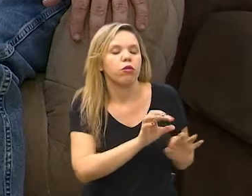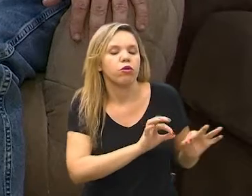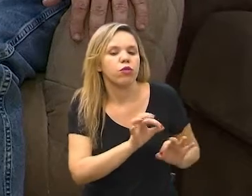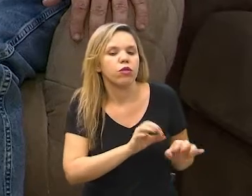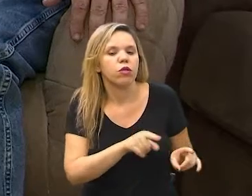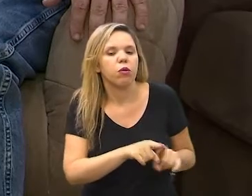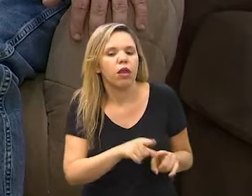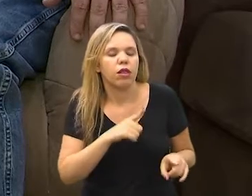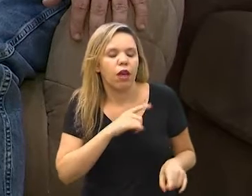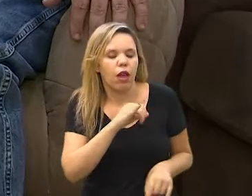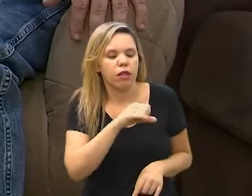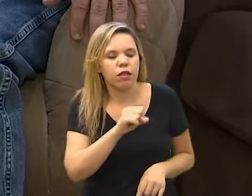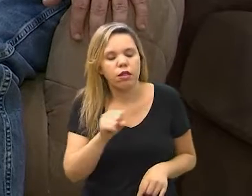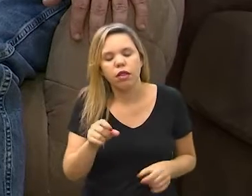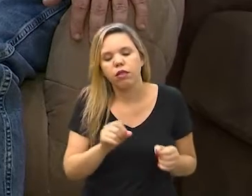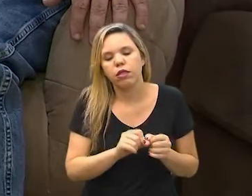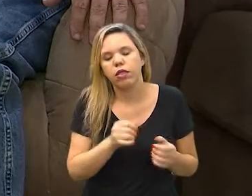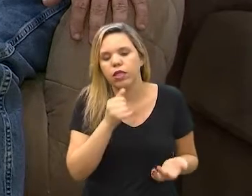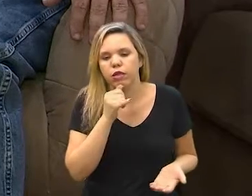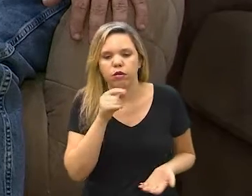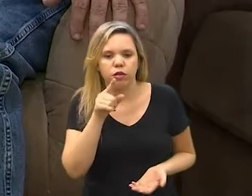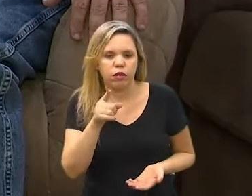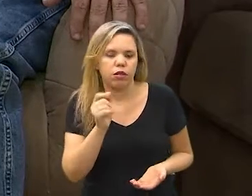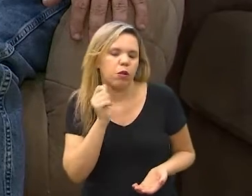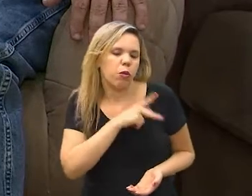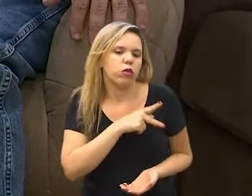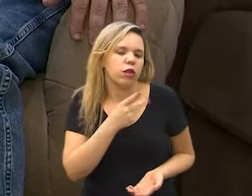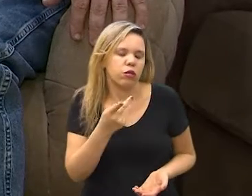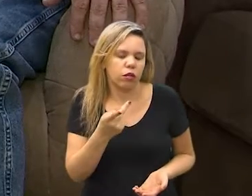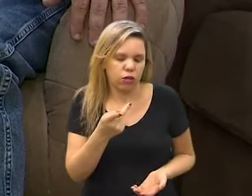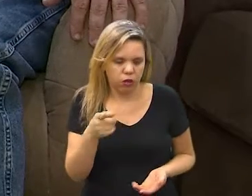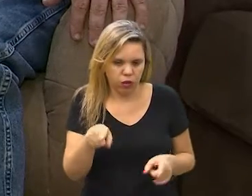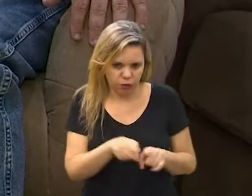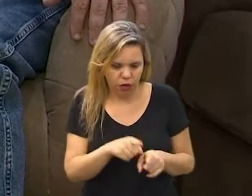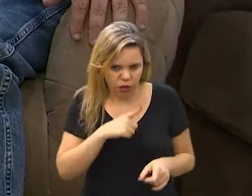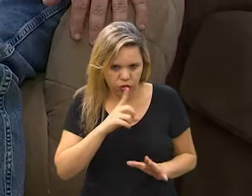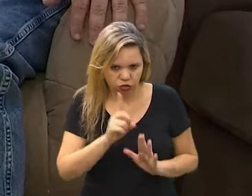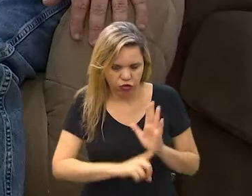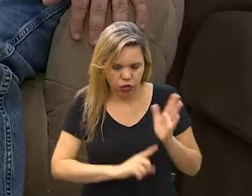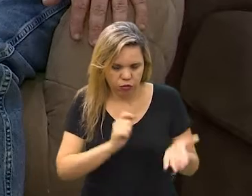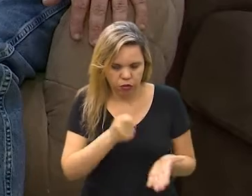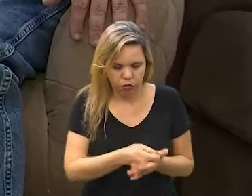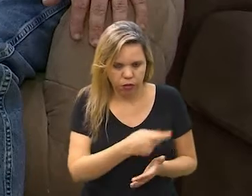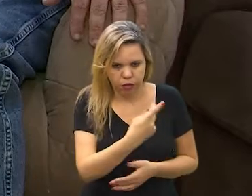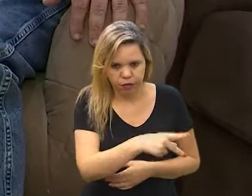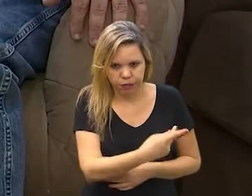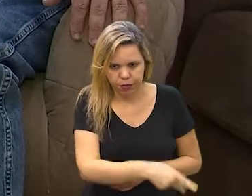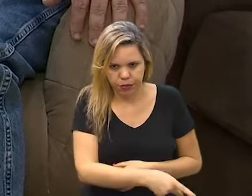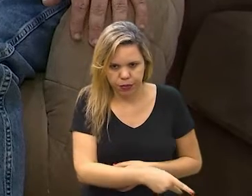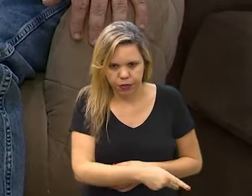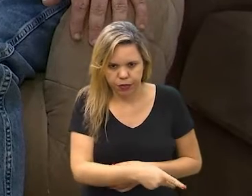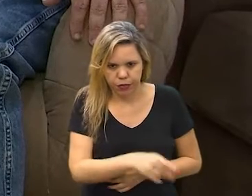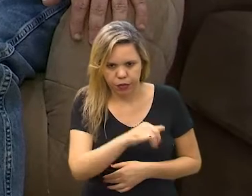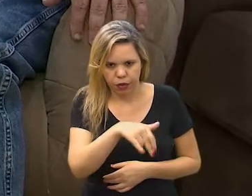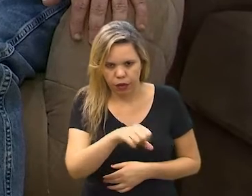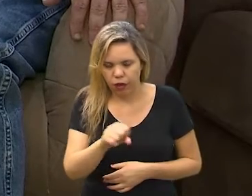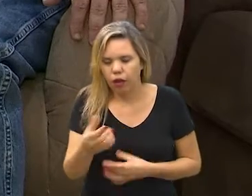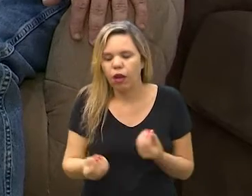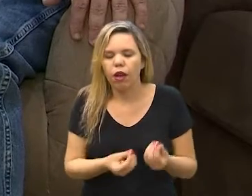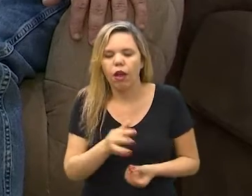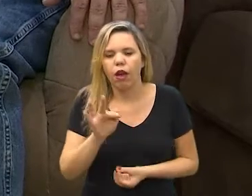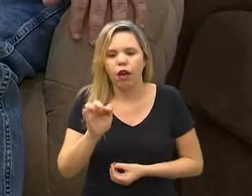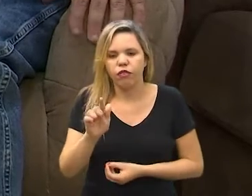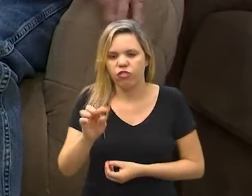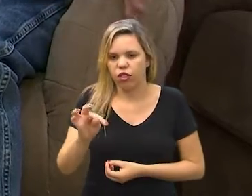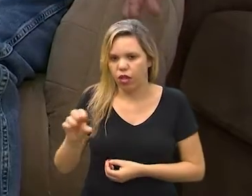precaver também com relação a isso, inclusive para a aposentadoria? Ela também tem o direito de pagar o INSS, o